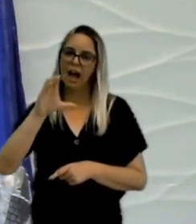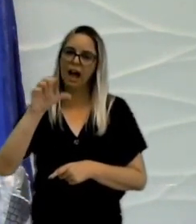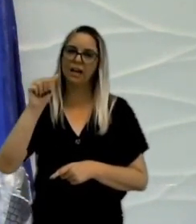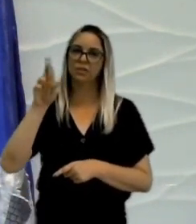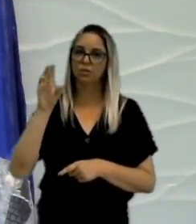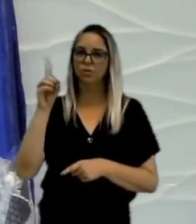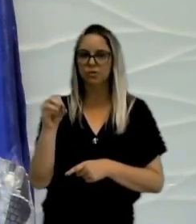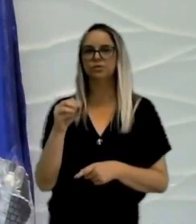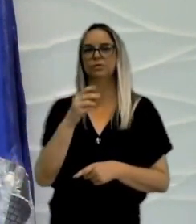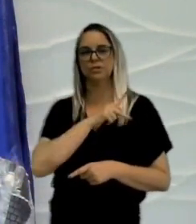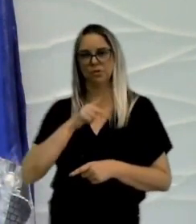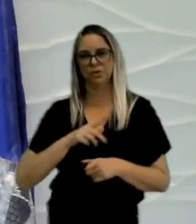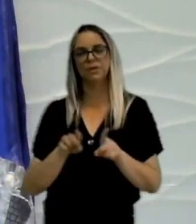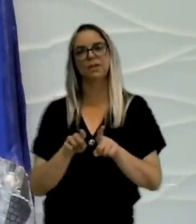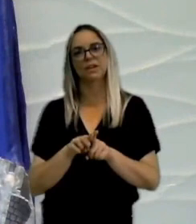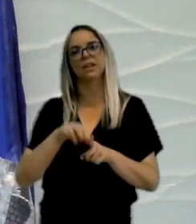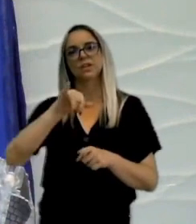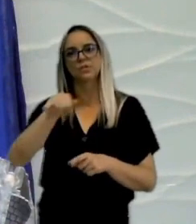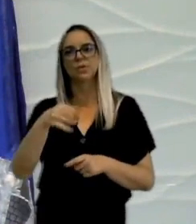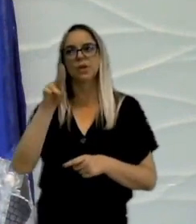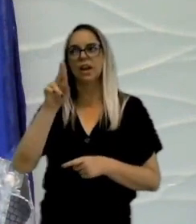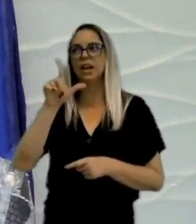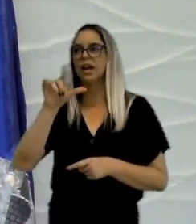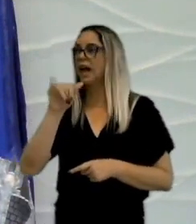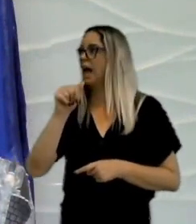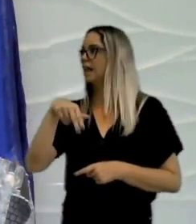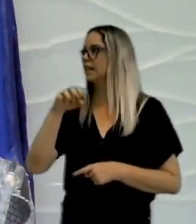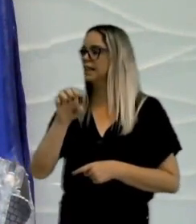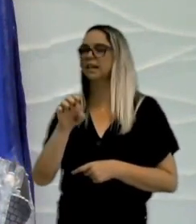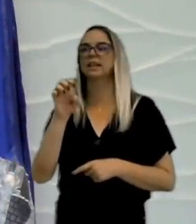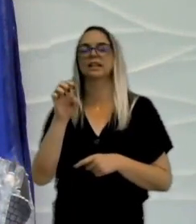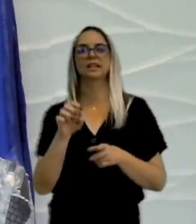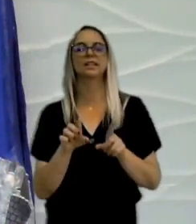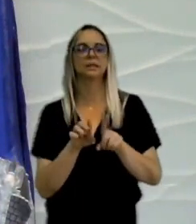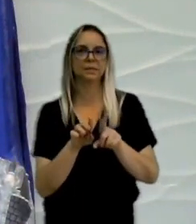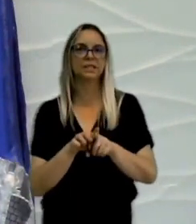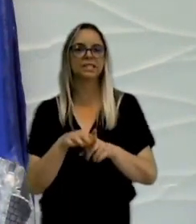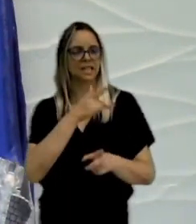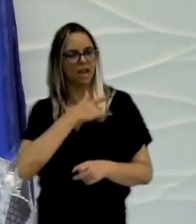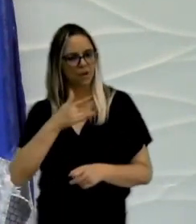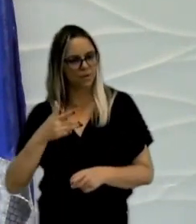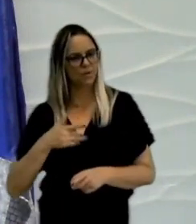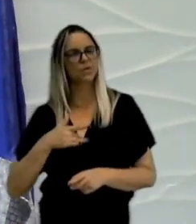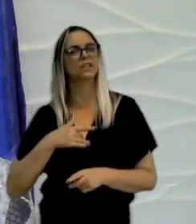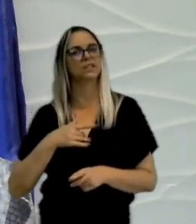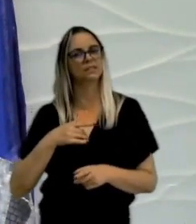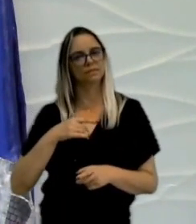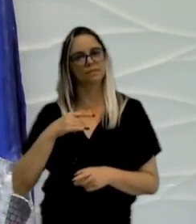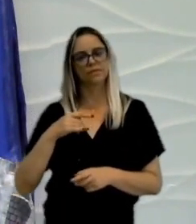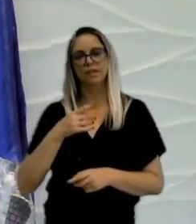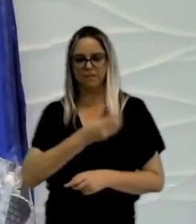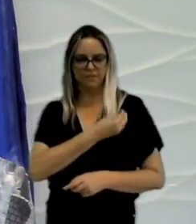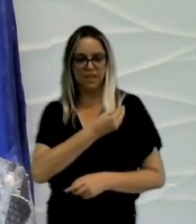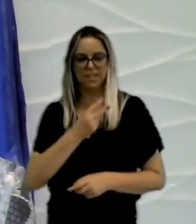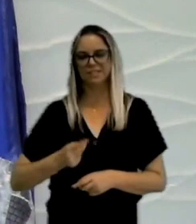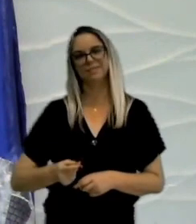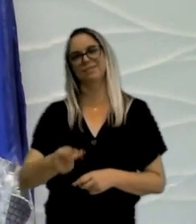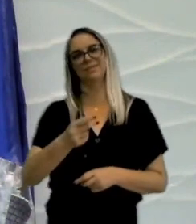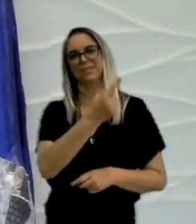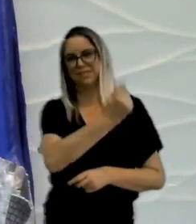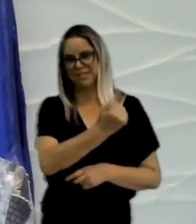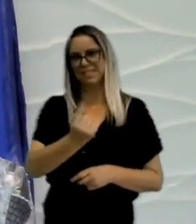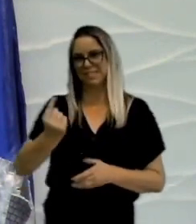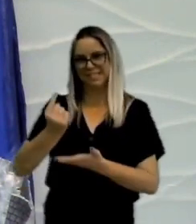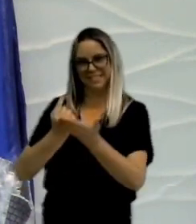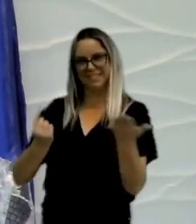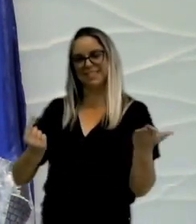doutora Juliana Veloso. Que Deus possa os abençoar e proporcionar muita saúde e muitos anos de vida a cada um que está